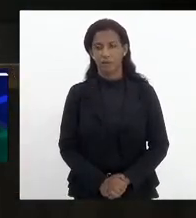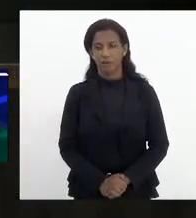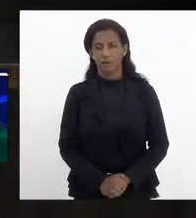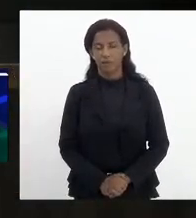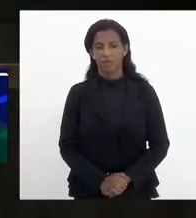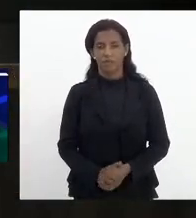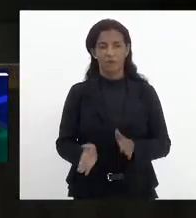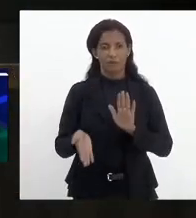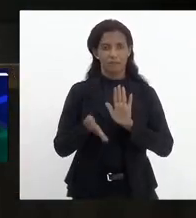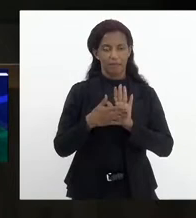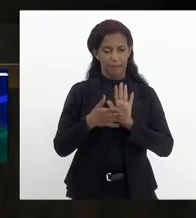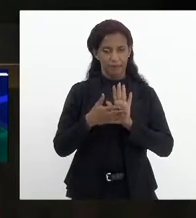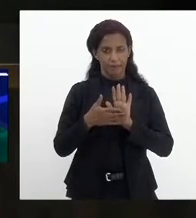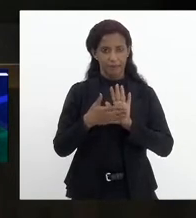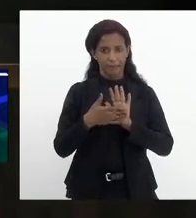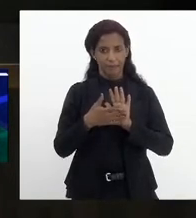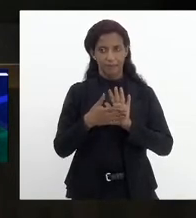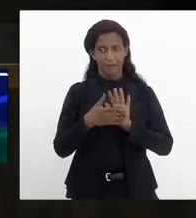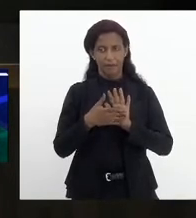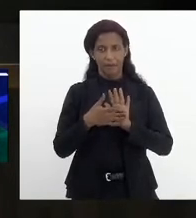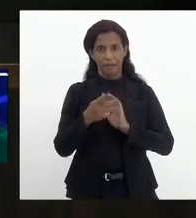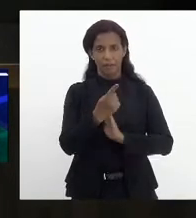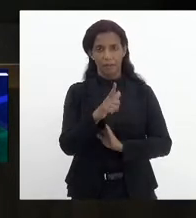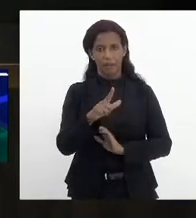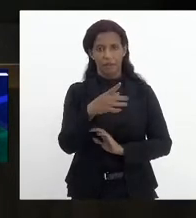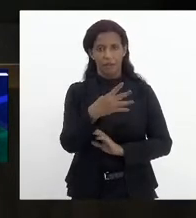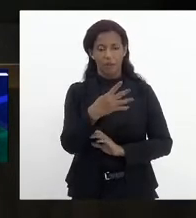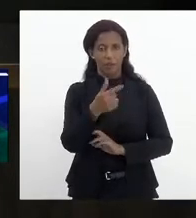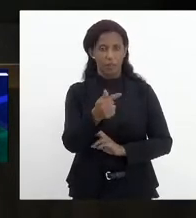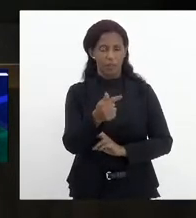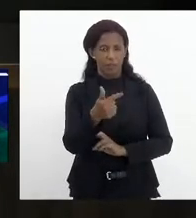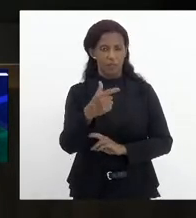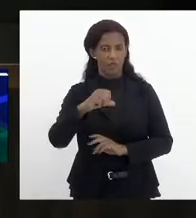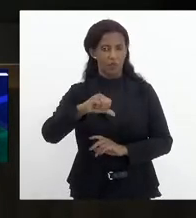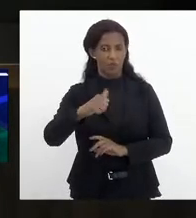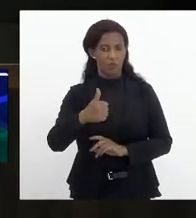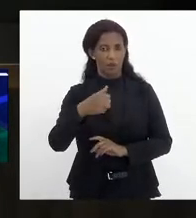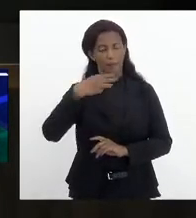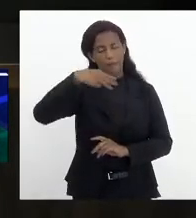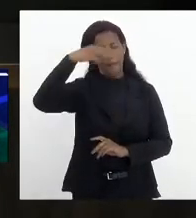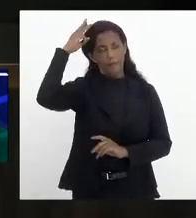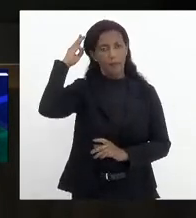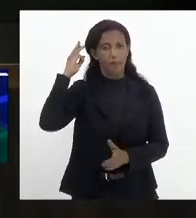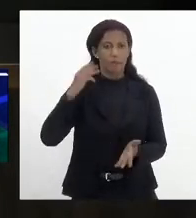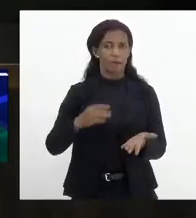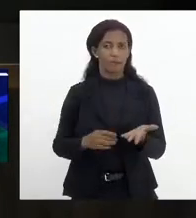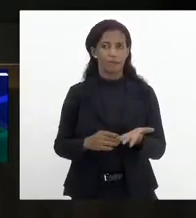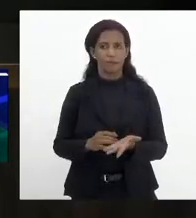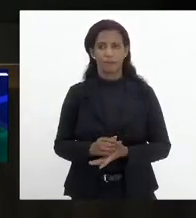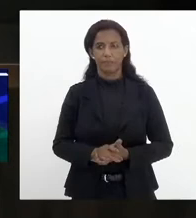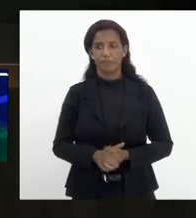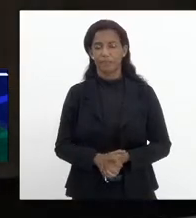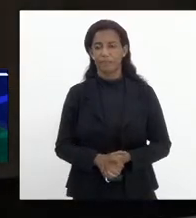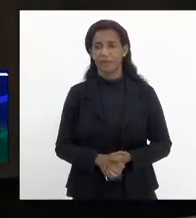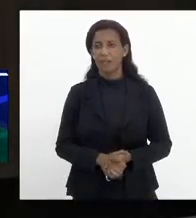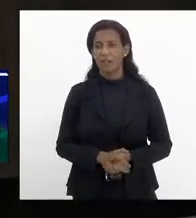Para emitir parecer ao projeto 4792/21, deputado Márcio Pacheco.